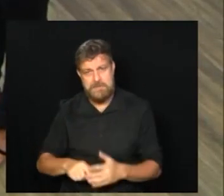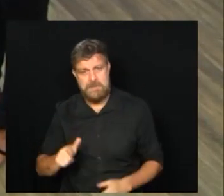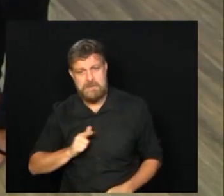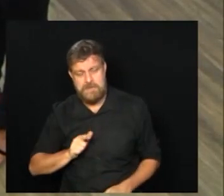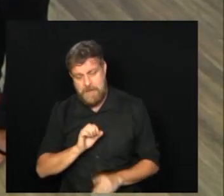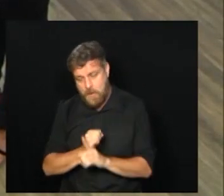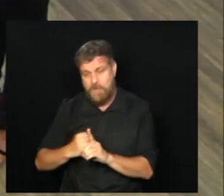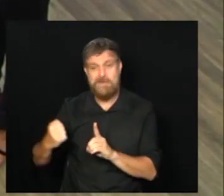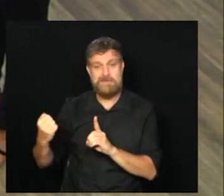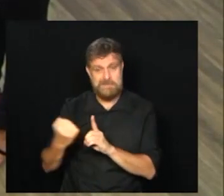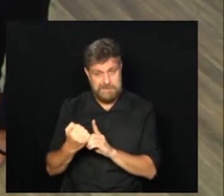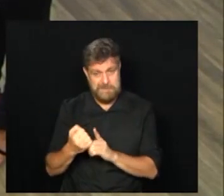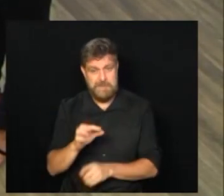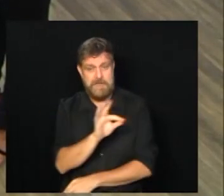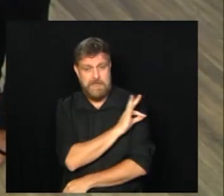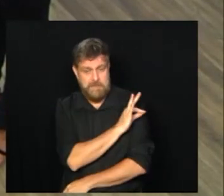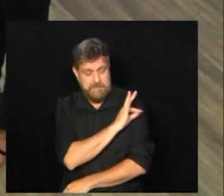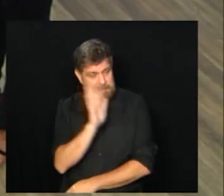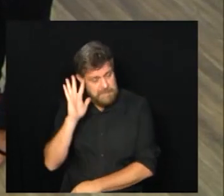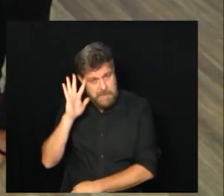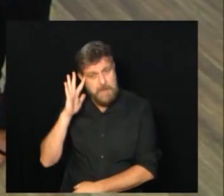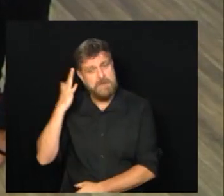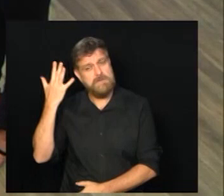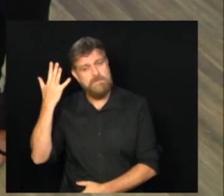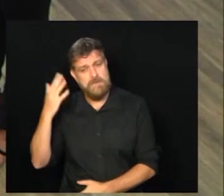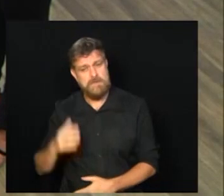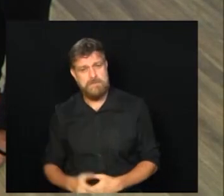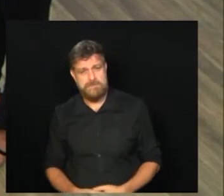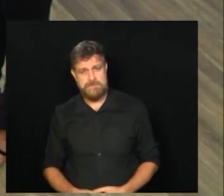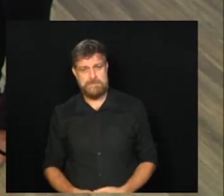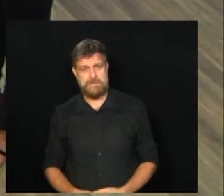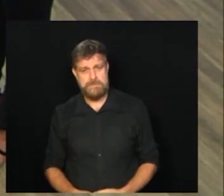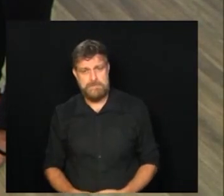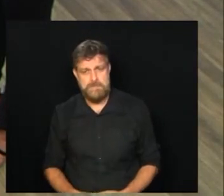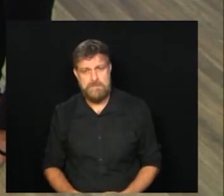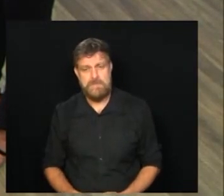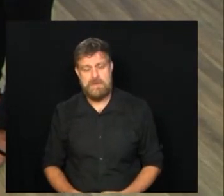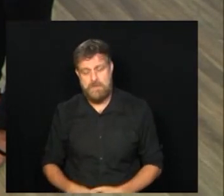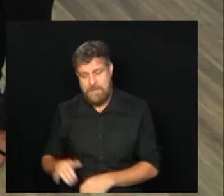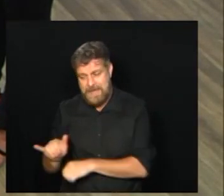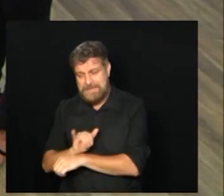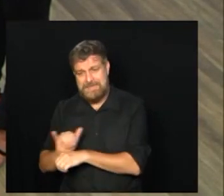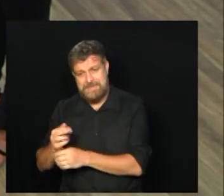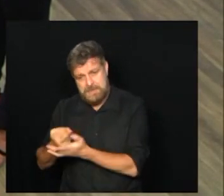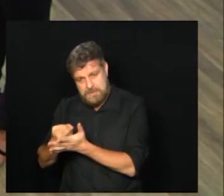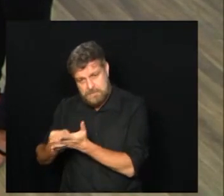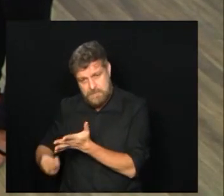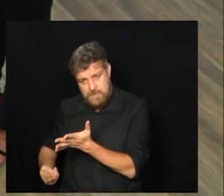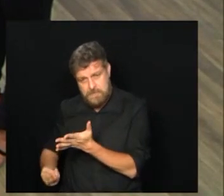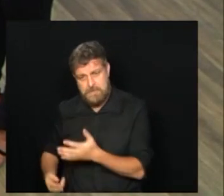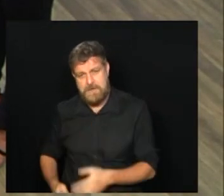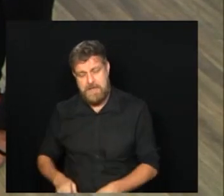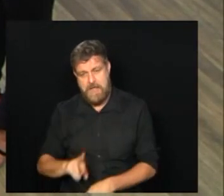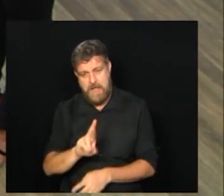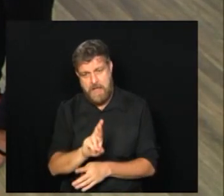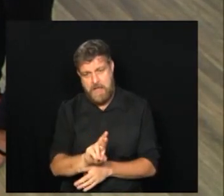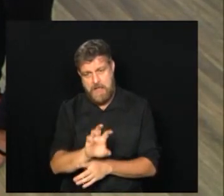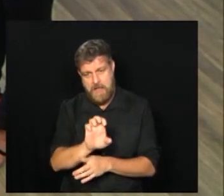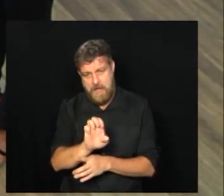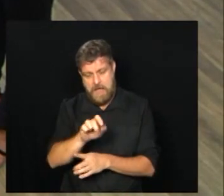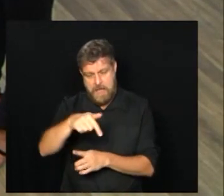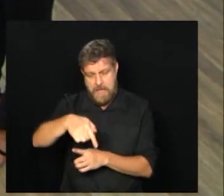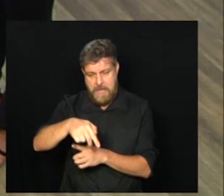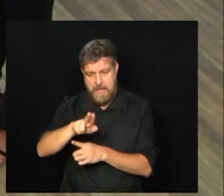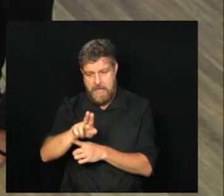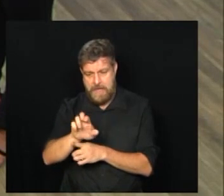com a sociedade, que a Prefeitura pode resolver. E aí, então, usa-se essa ferramenta. É uma das ferramentas legislativas. E a gente